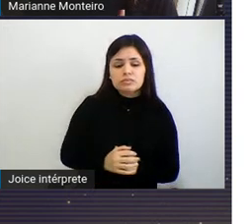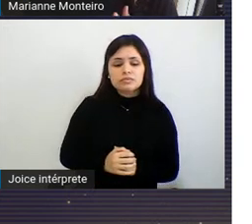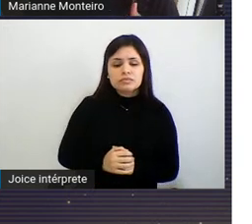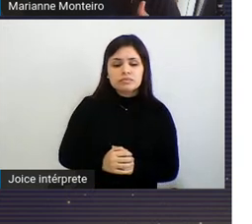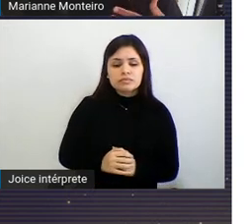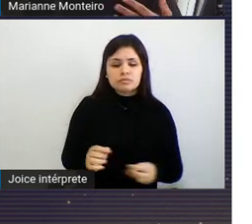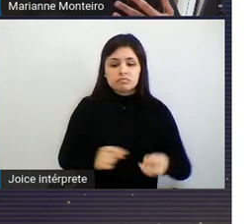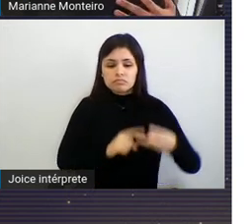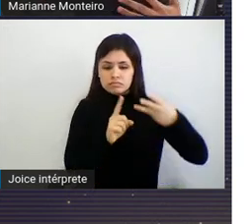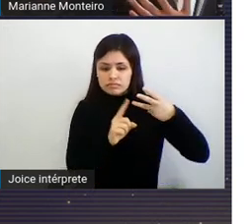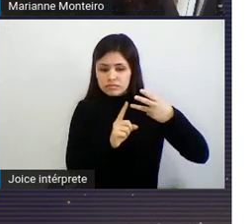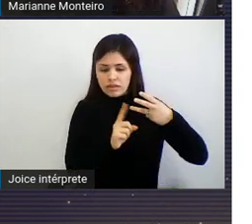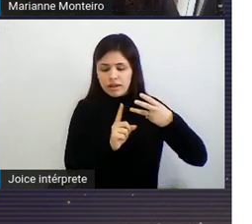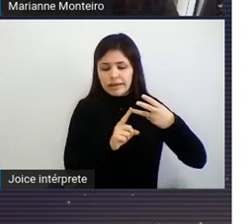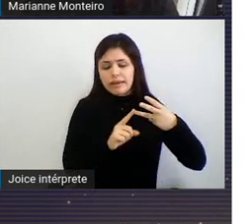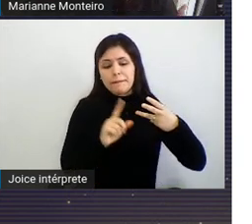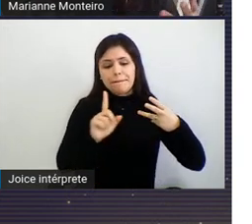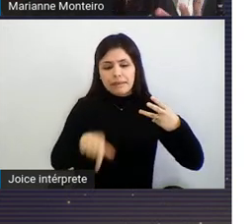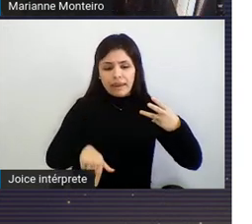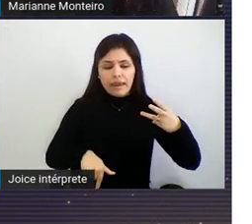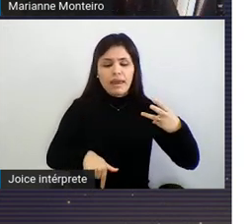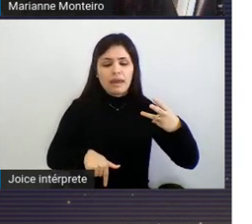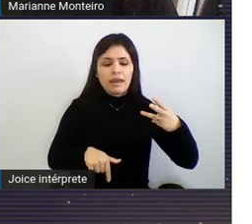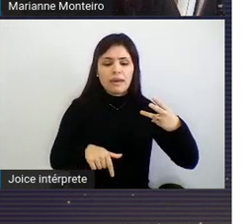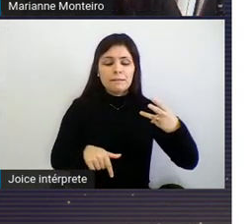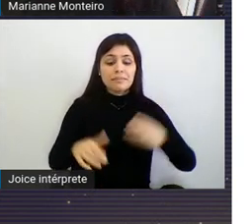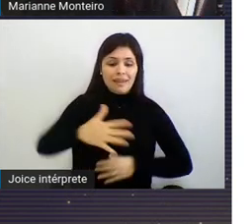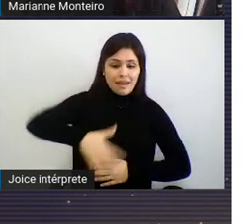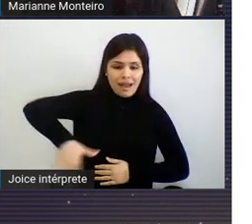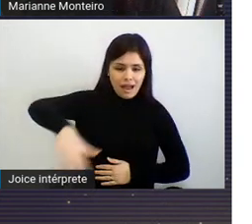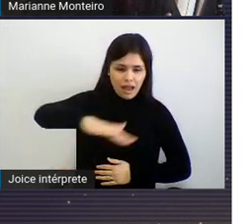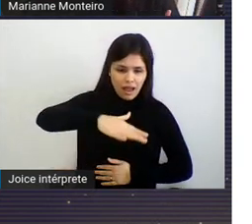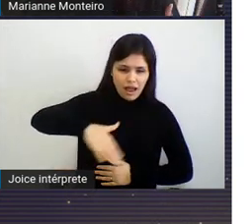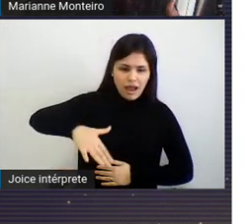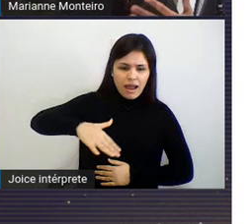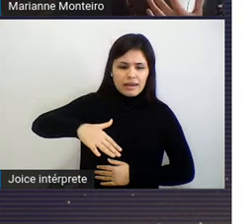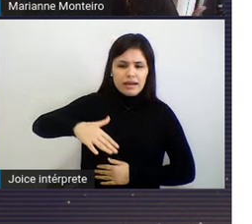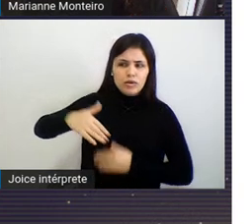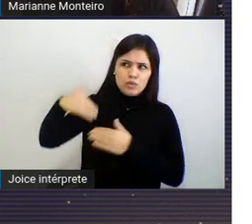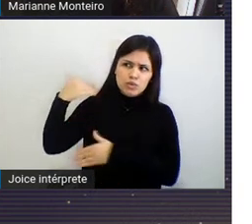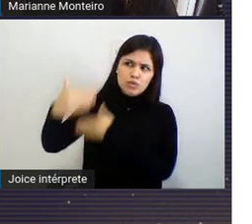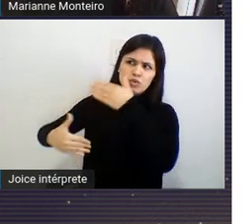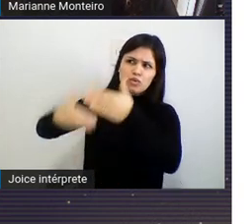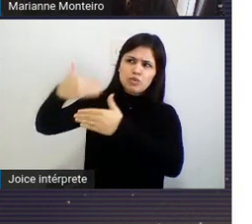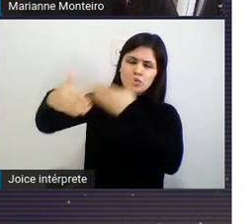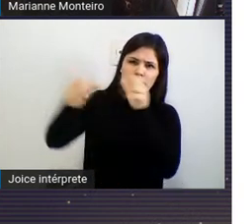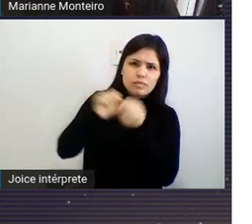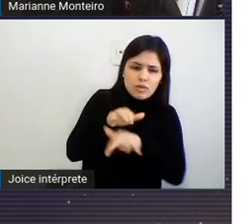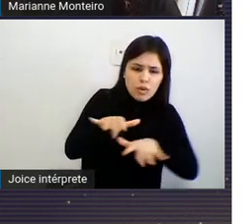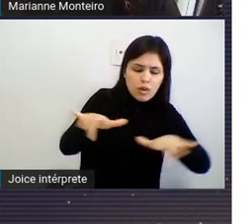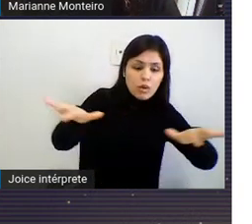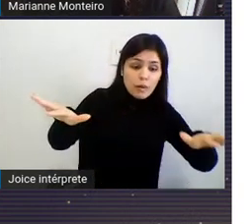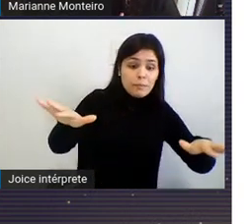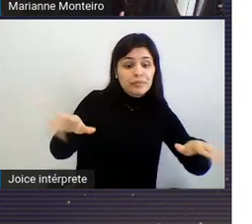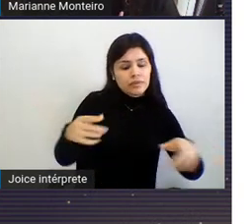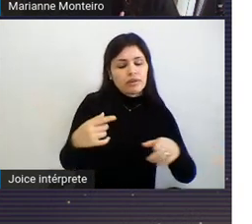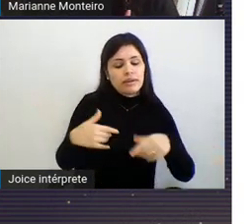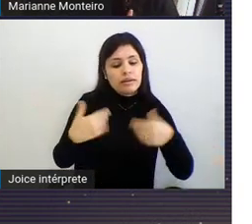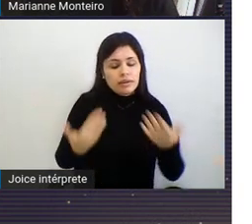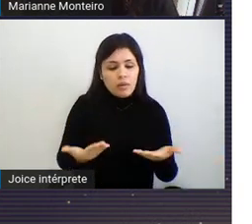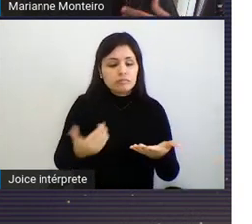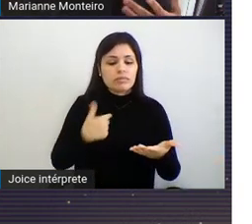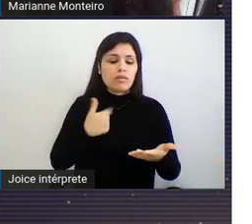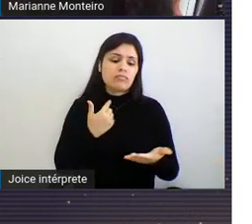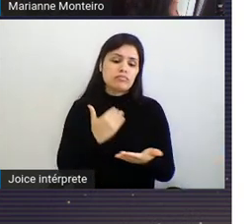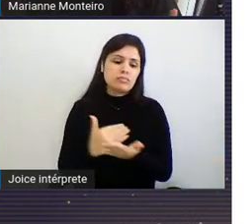terceiro ponto era que a área em si estava bastante em ascensão. Quando eu comecei a me interessar por deep learning, eu acho que o assunto